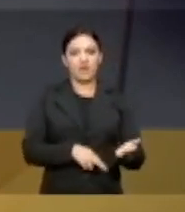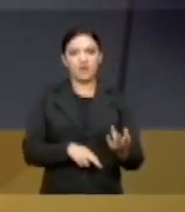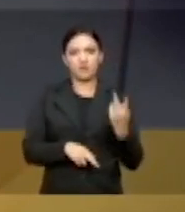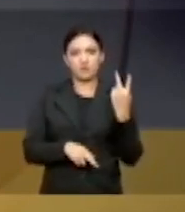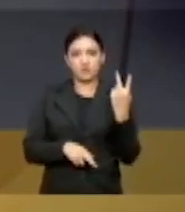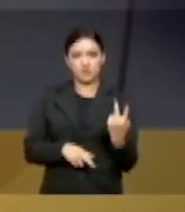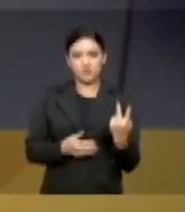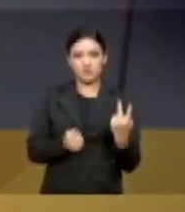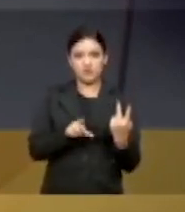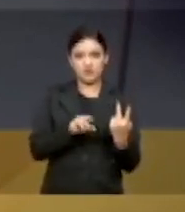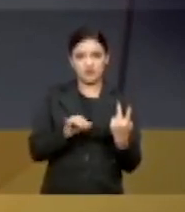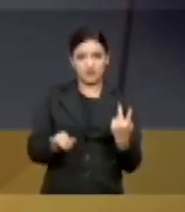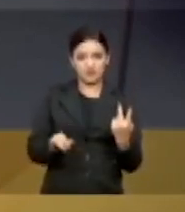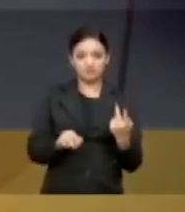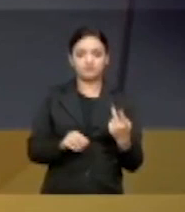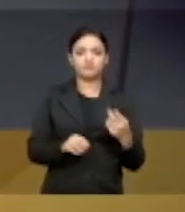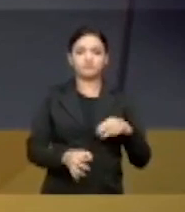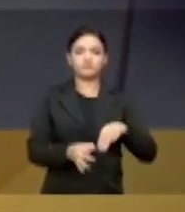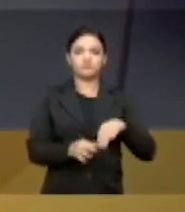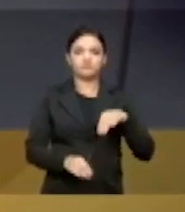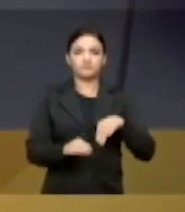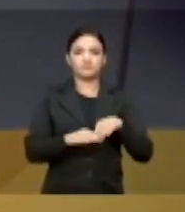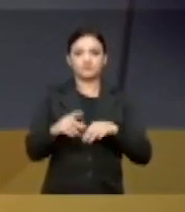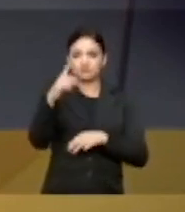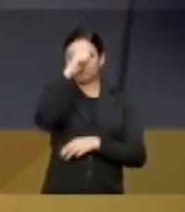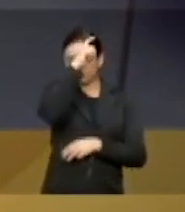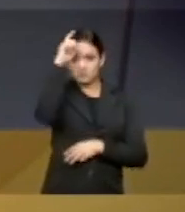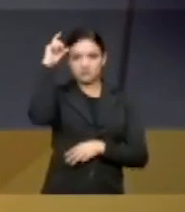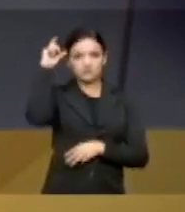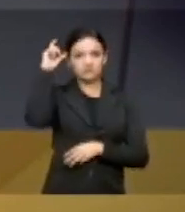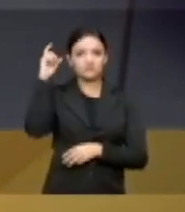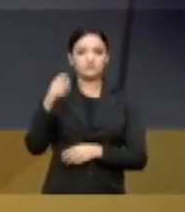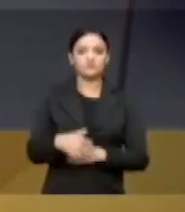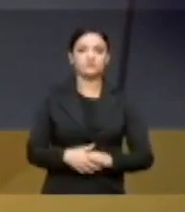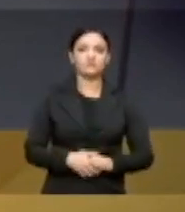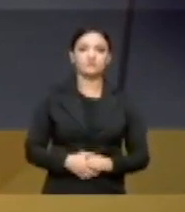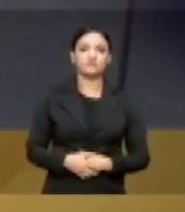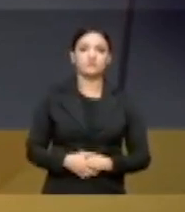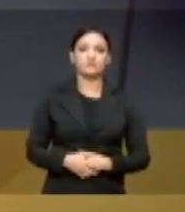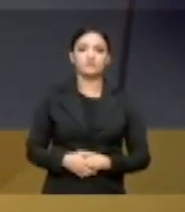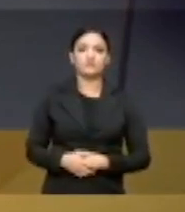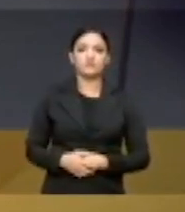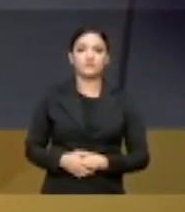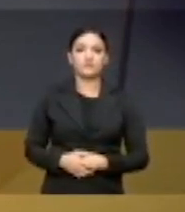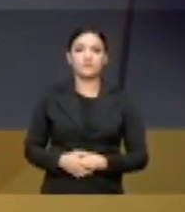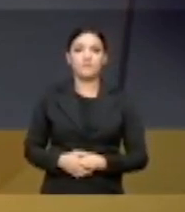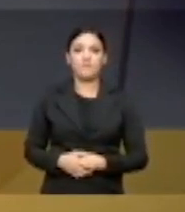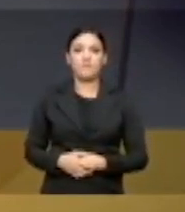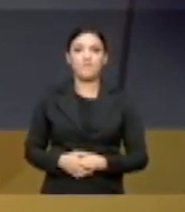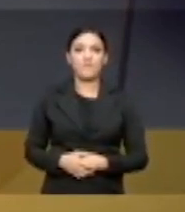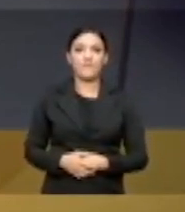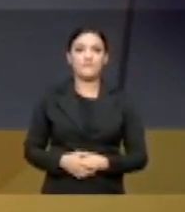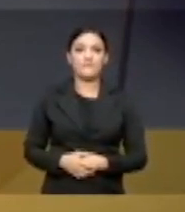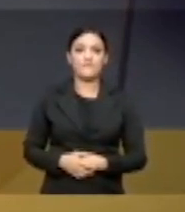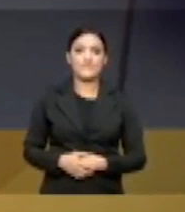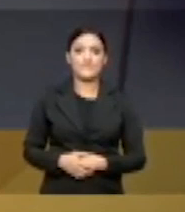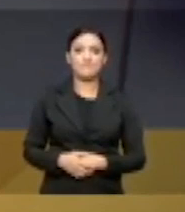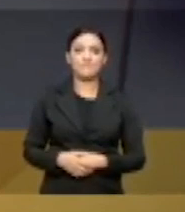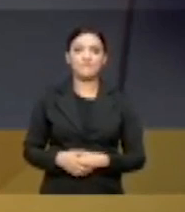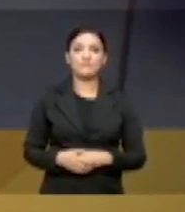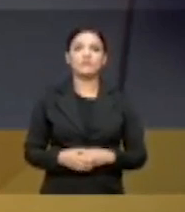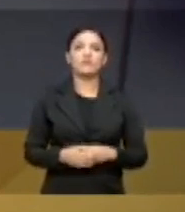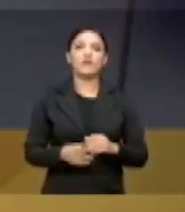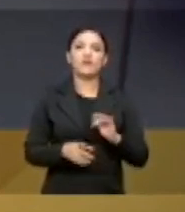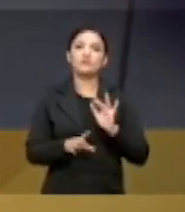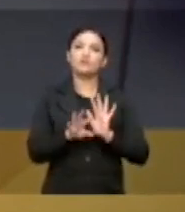diretas em causa, o excelentíssimo senhor ministro Henrique Ricardo Lewandowski, ensina, em sua notável tese de livre